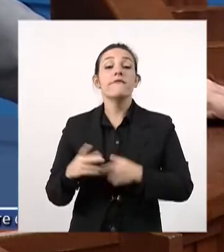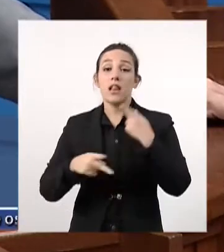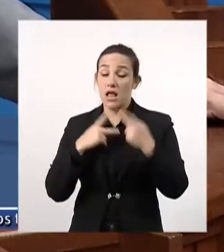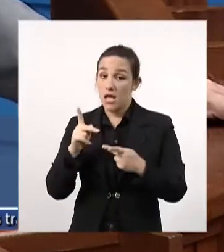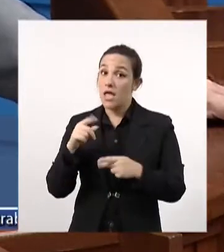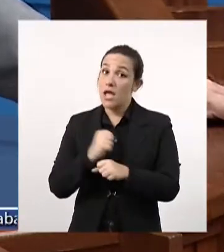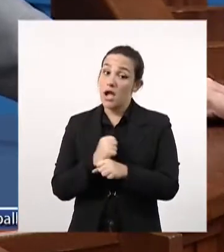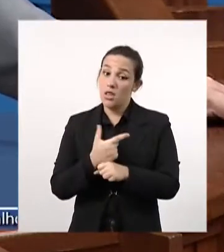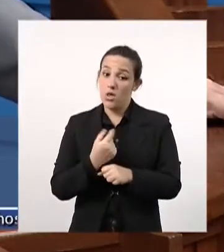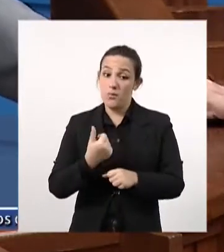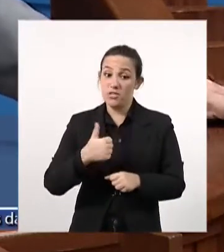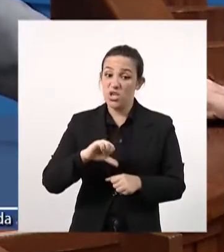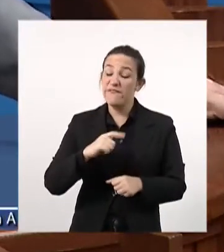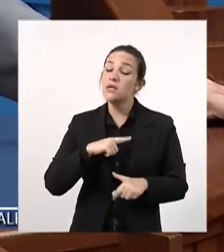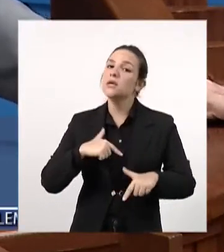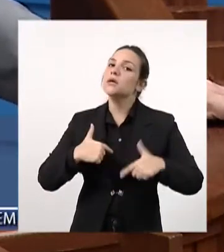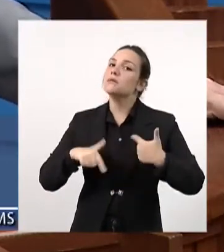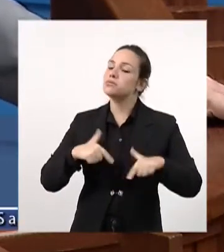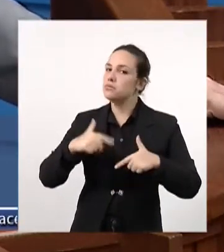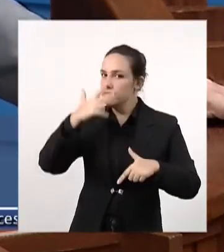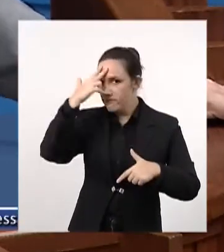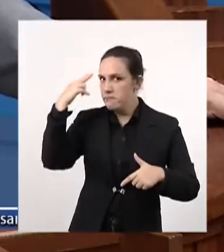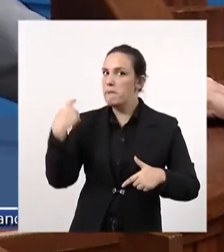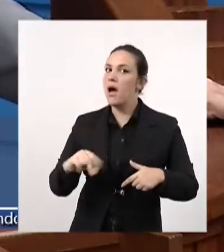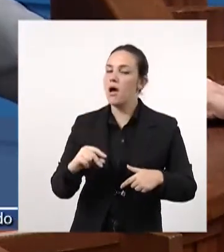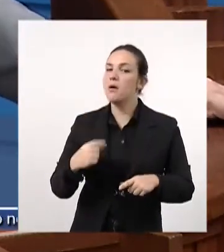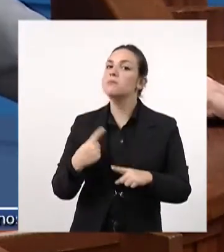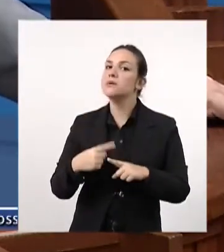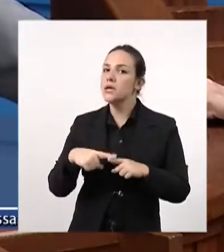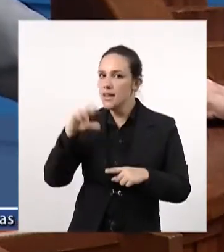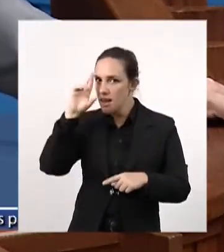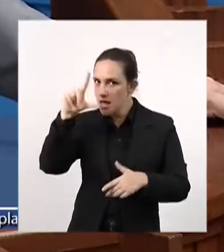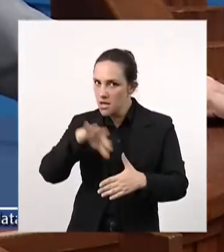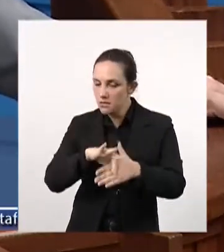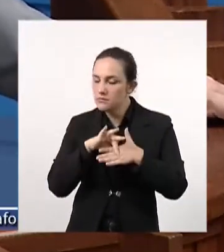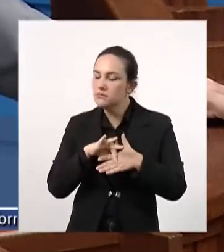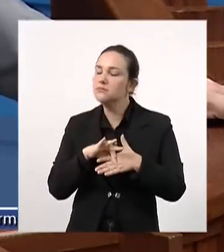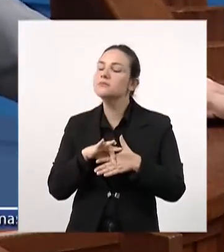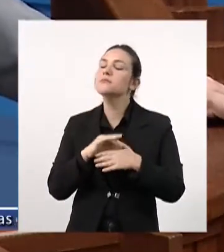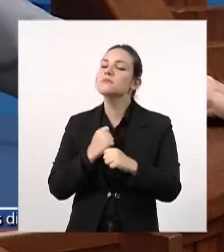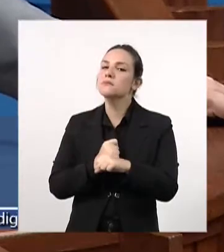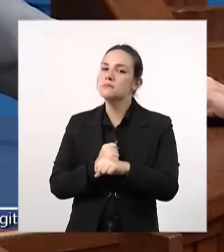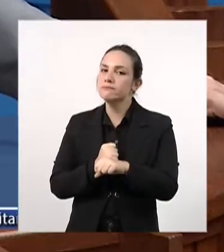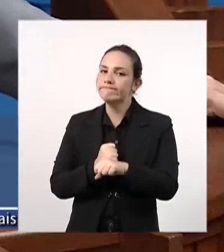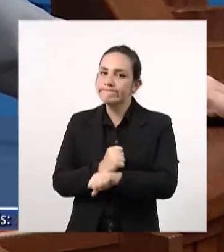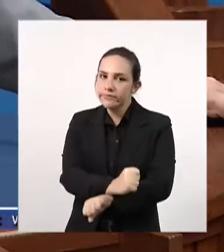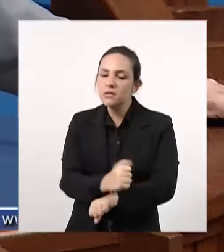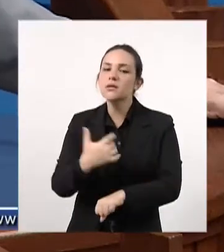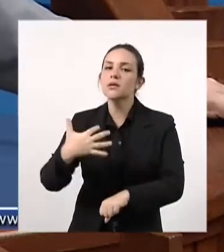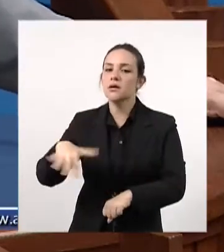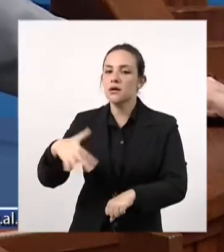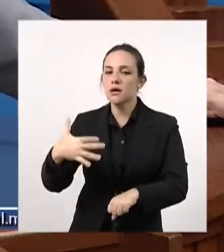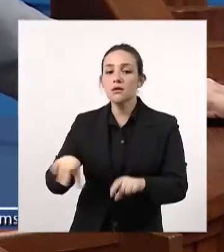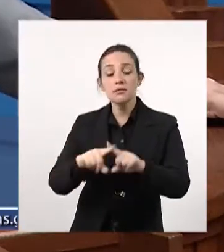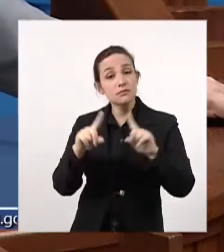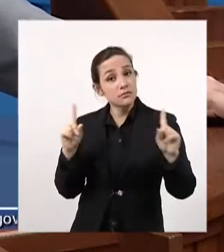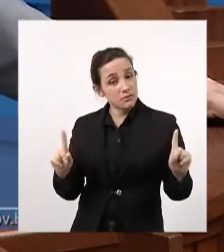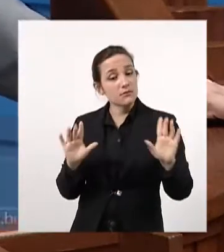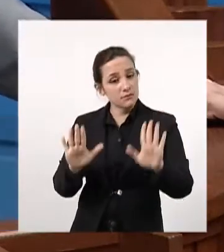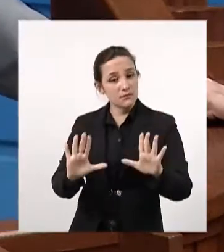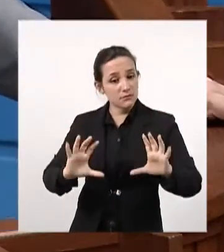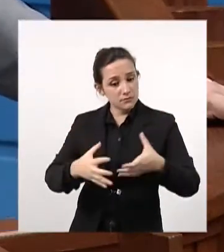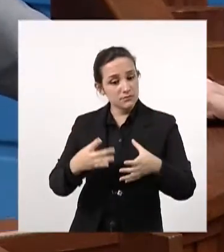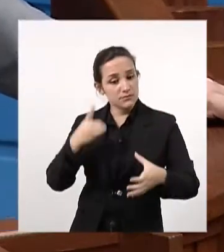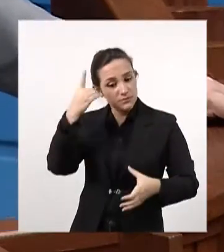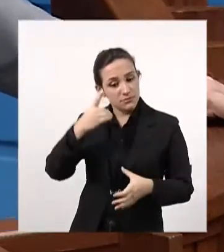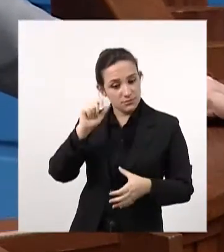trabalho. A tarefa do líder é pesada, é árdua, mas os parlamentares dessa